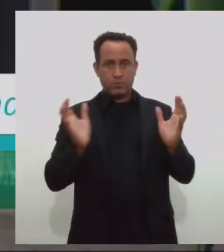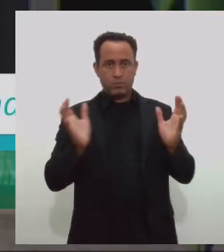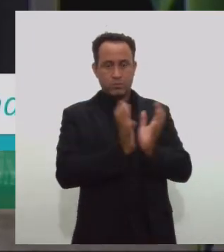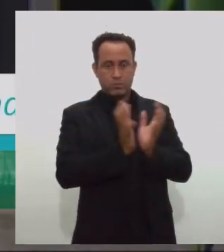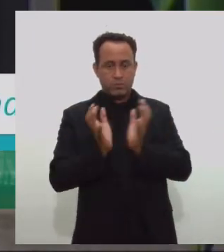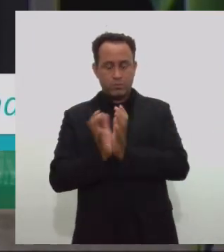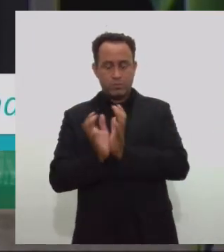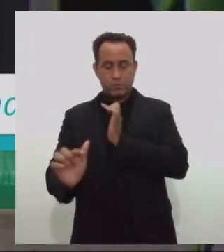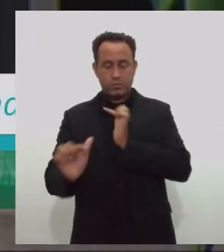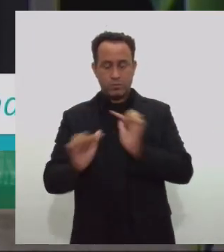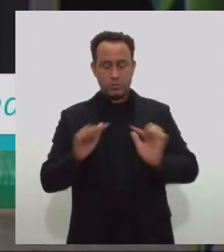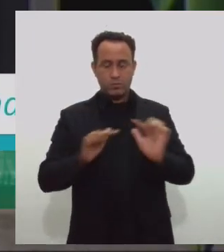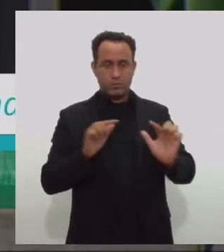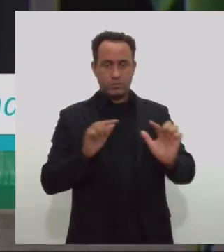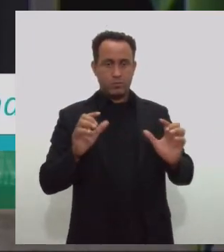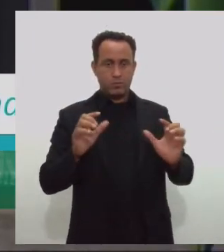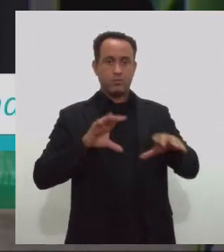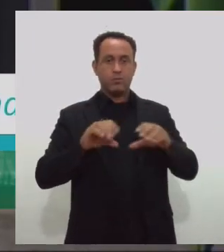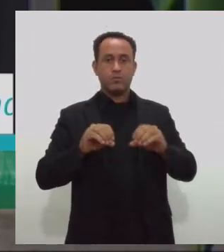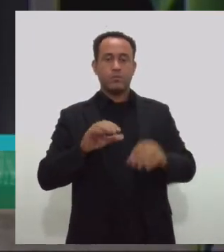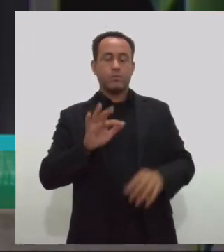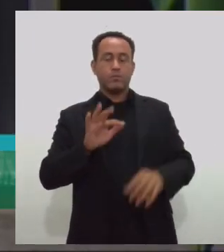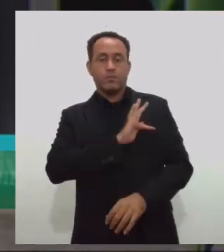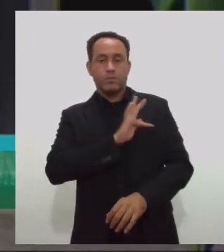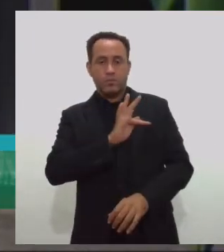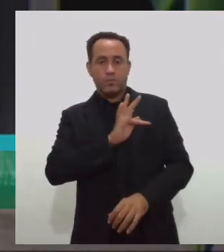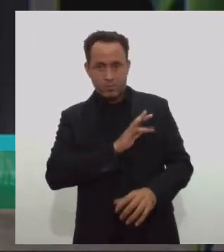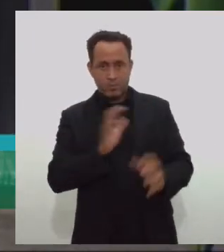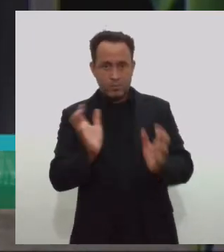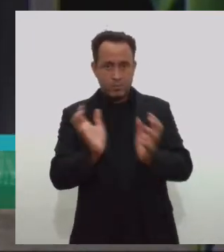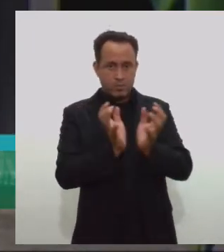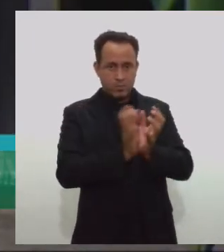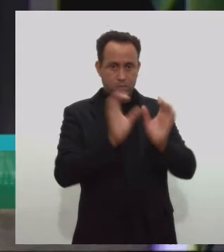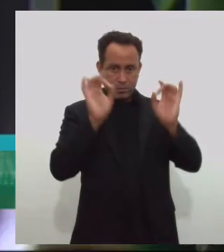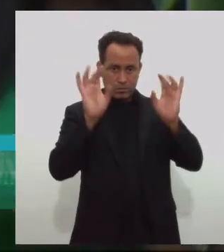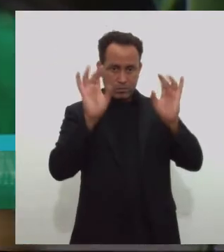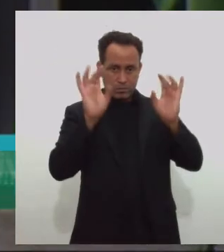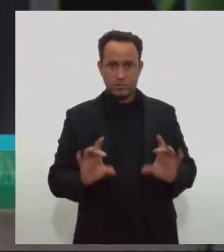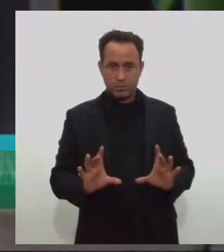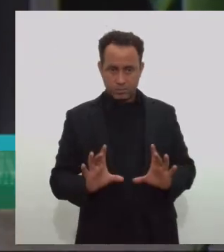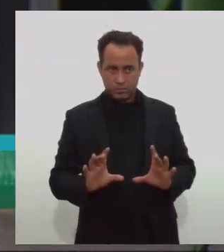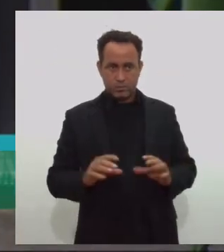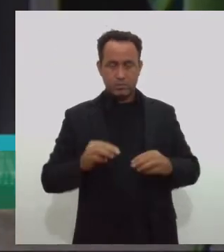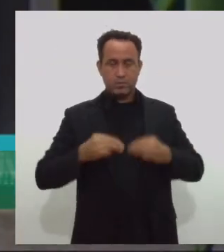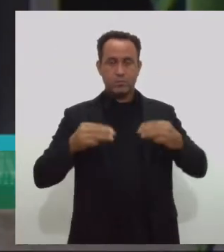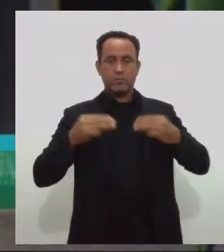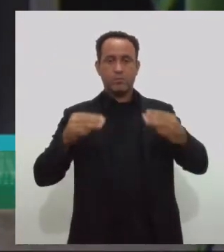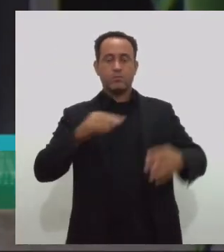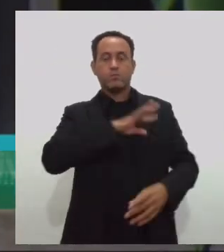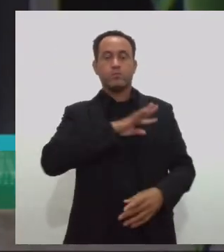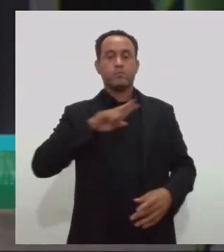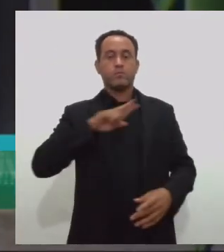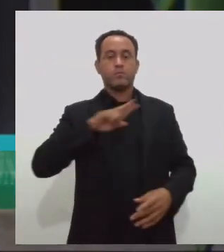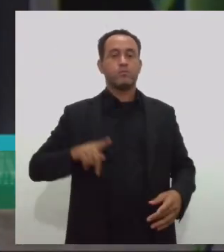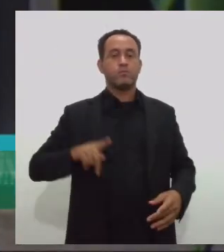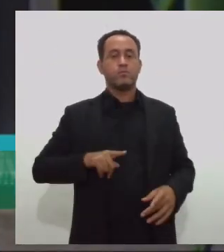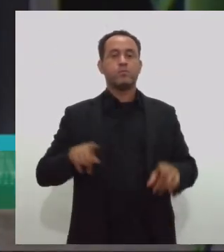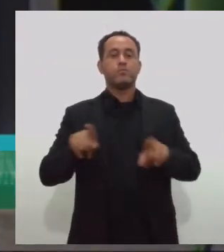trabalho formado por técnicos e especialistas no tema, membros do Ministério Público, do TCU e